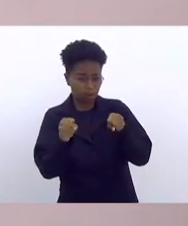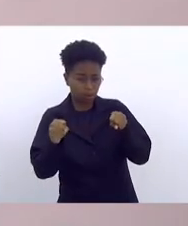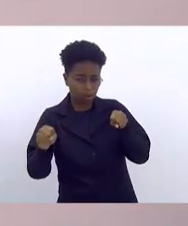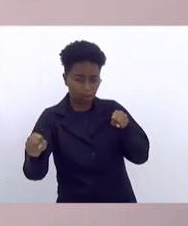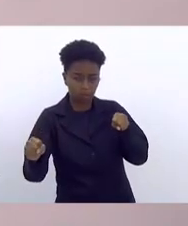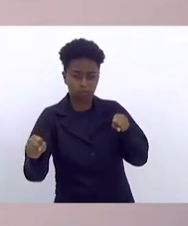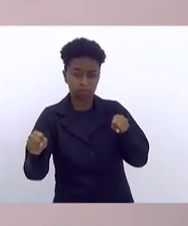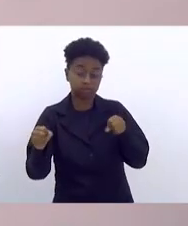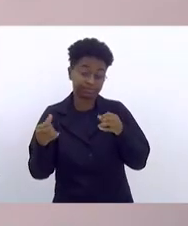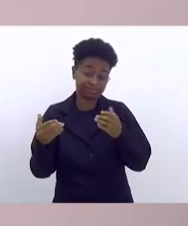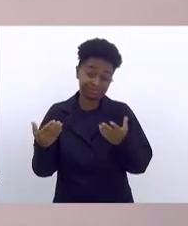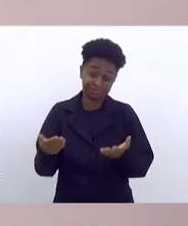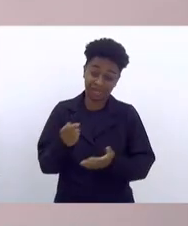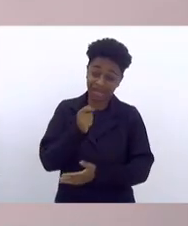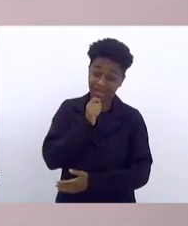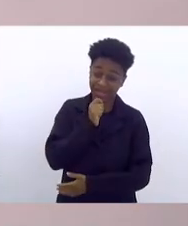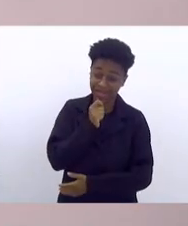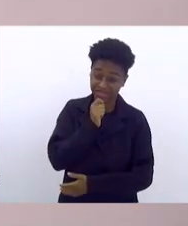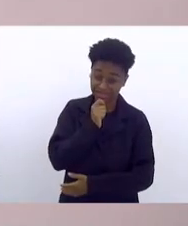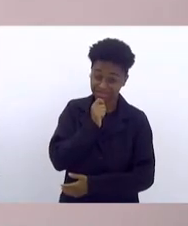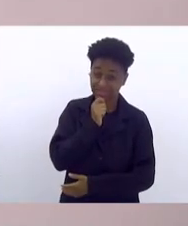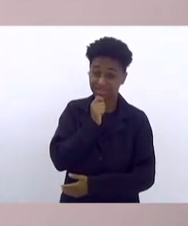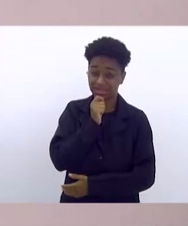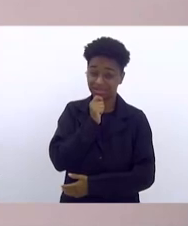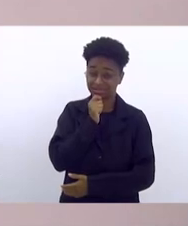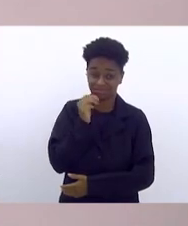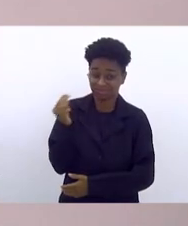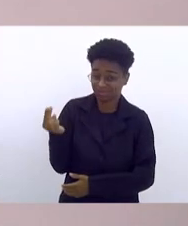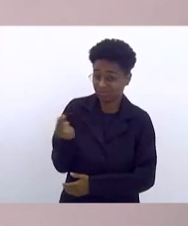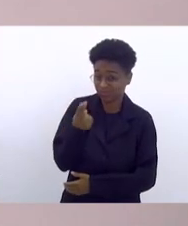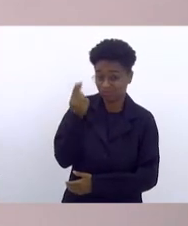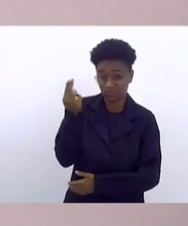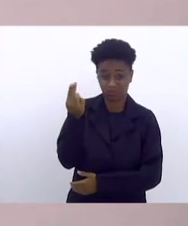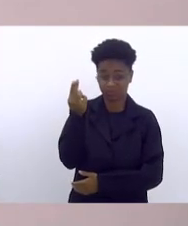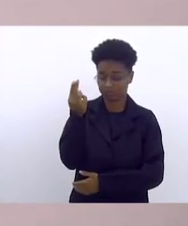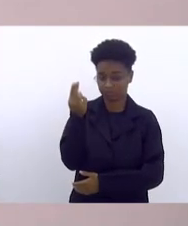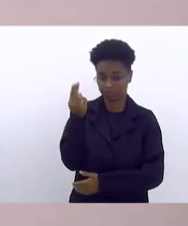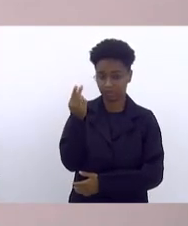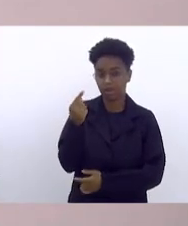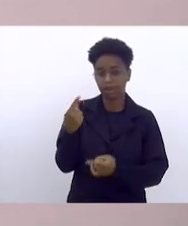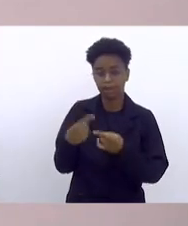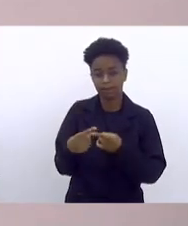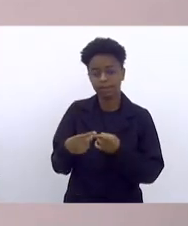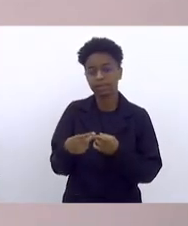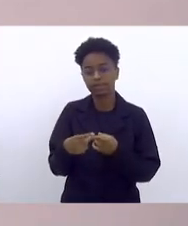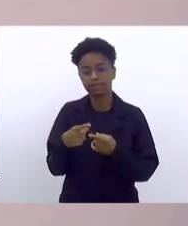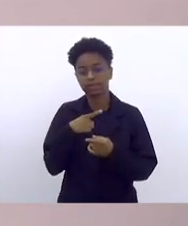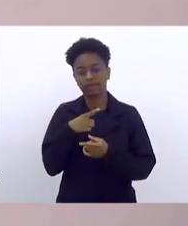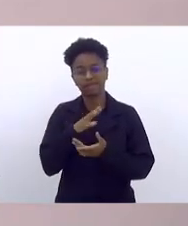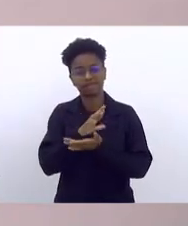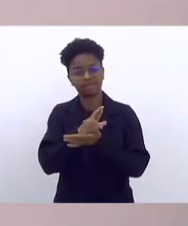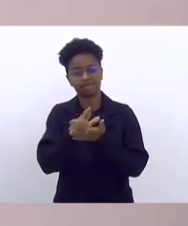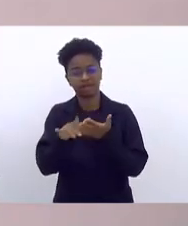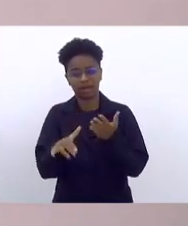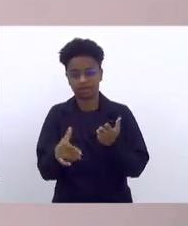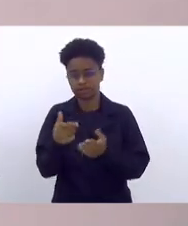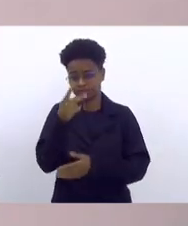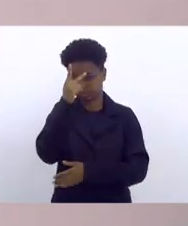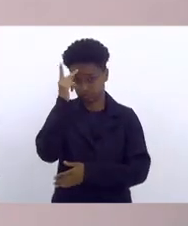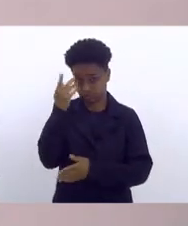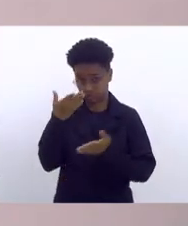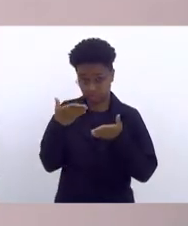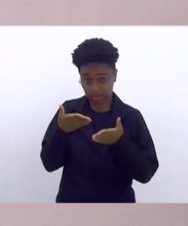apesar disto ainda é muito insuficiente porque há muitos fluminenses que